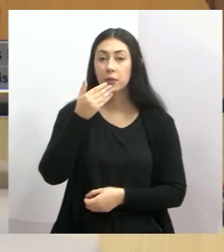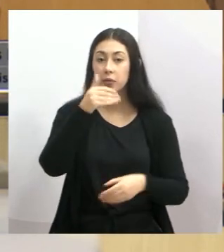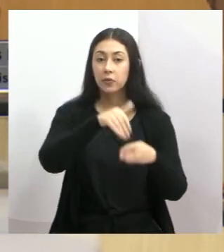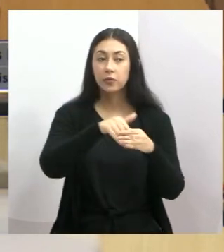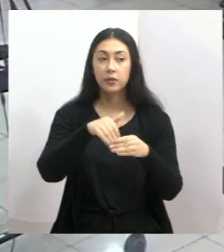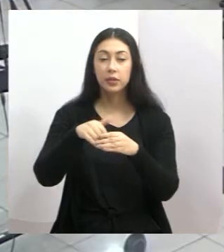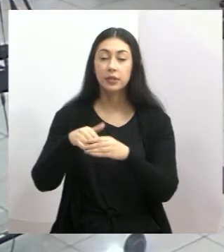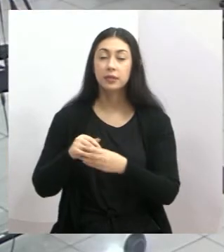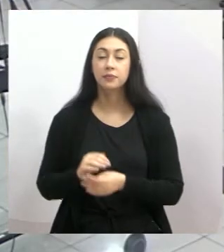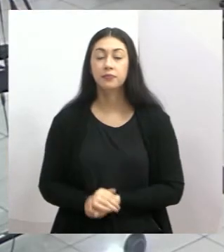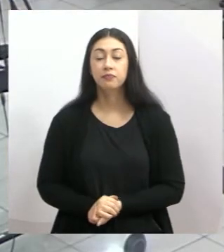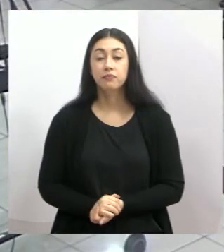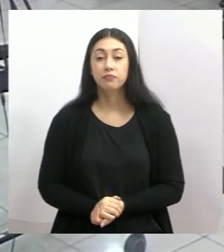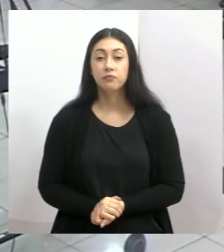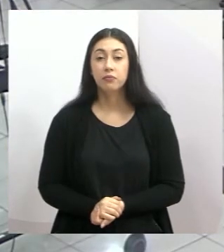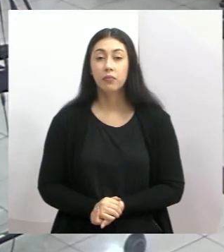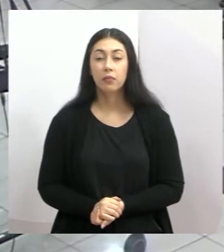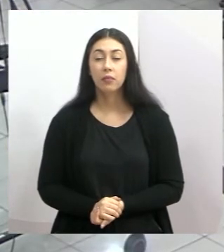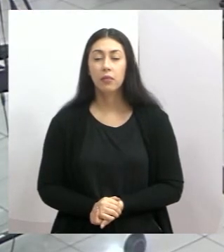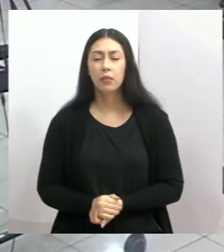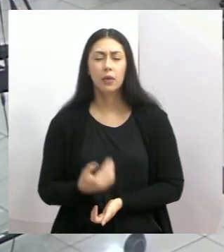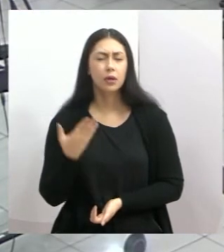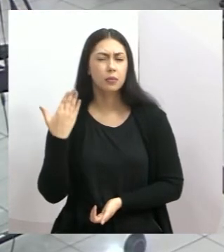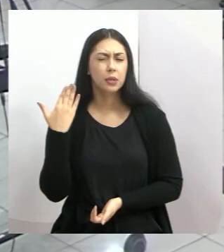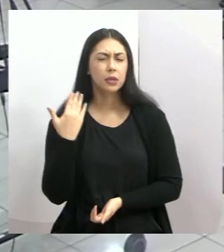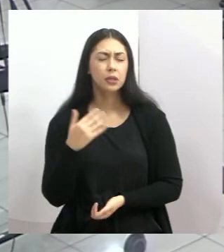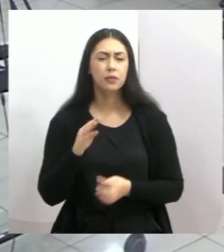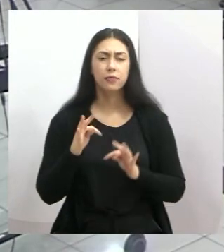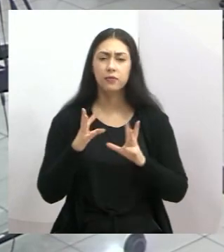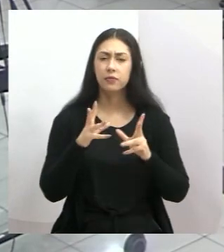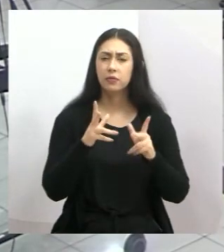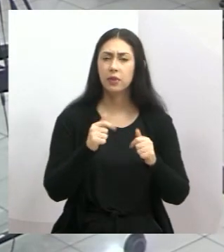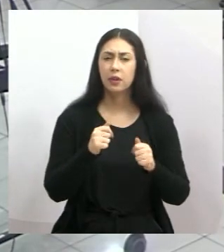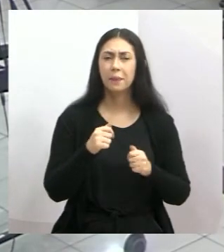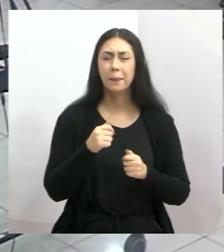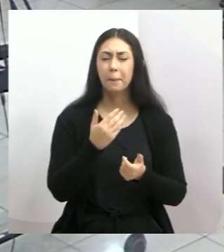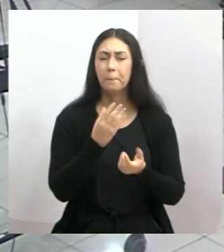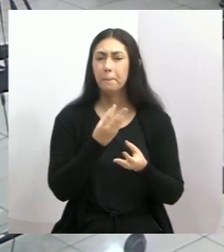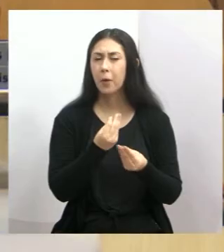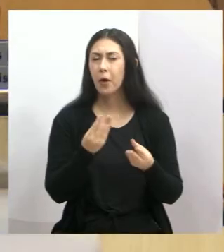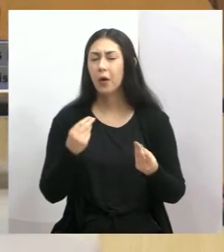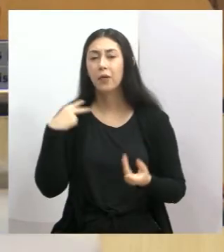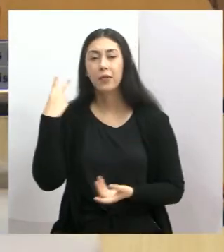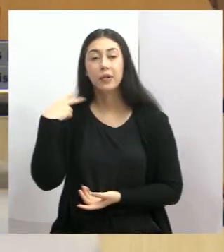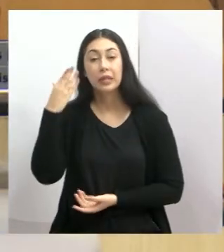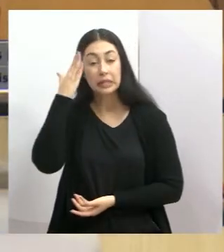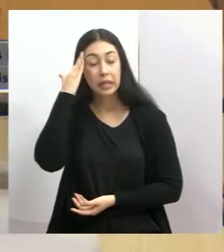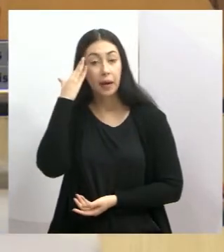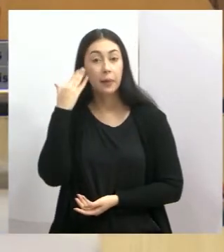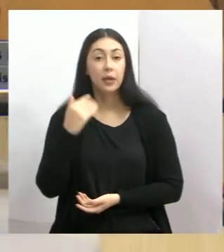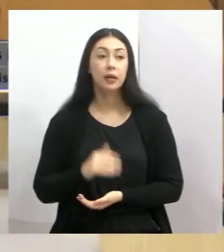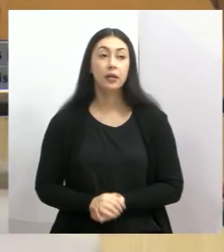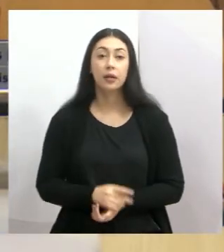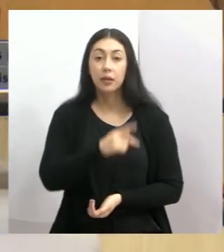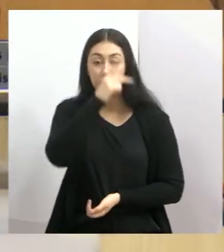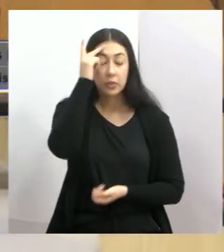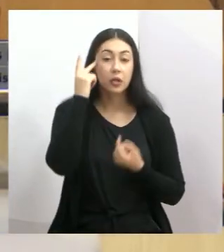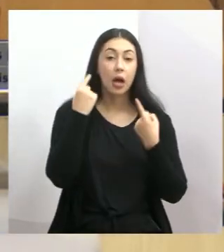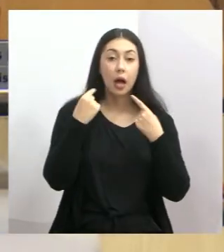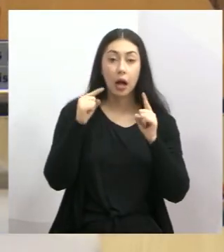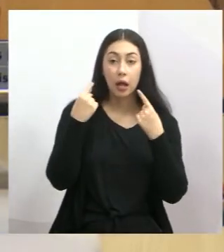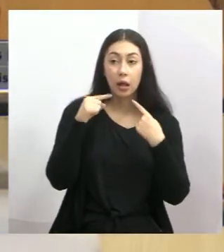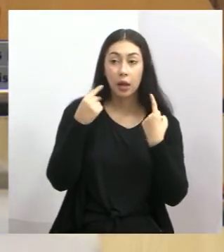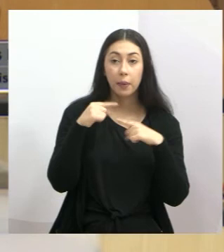presidente seu presidente recentemente vários vereadores sabem da reclamação que houve pelo